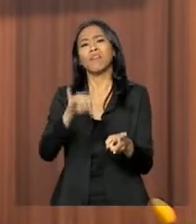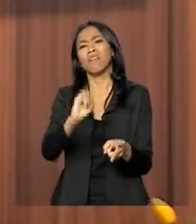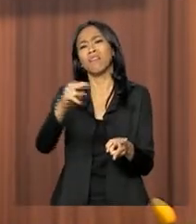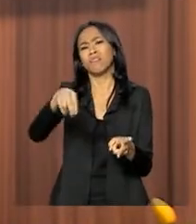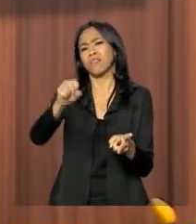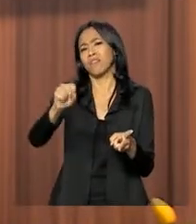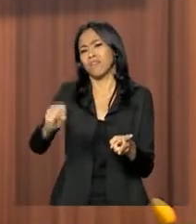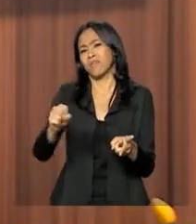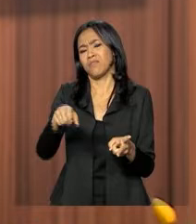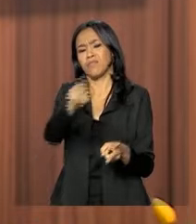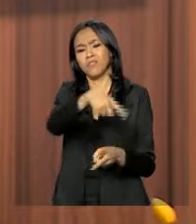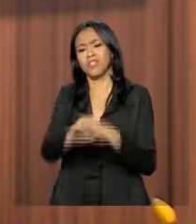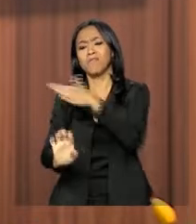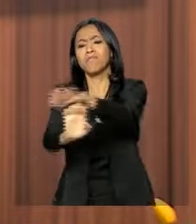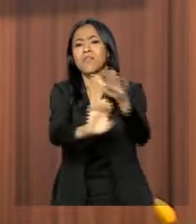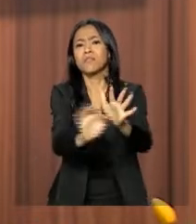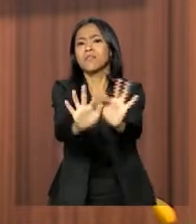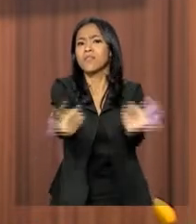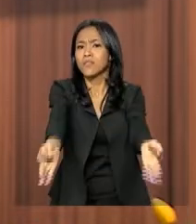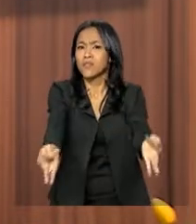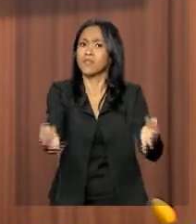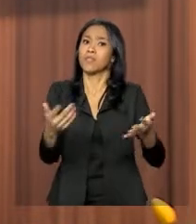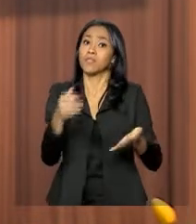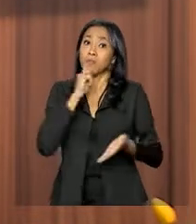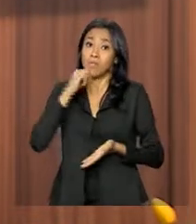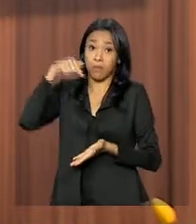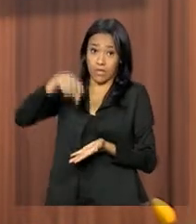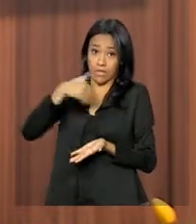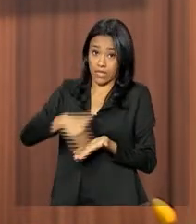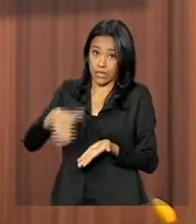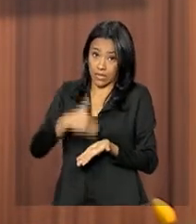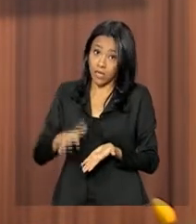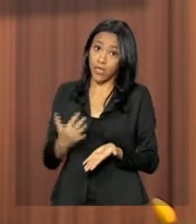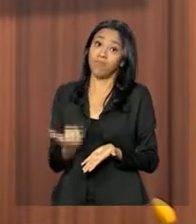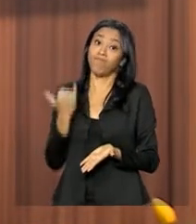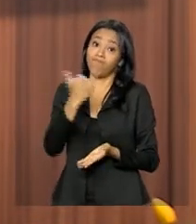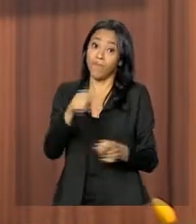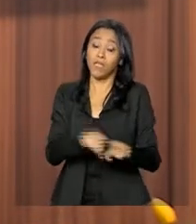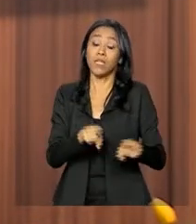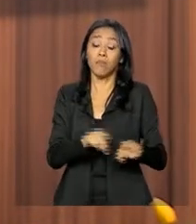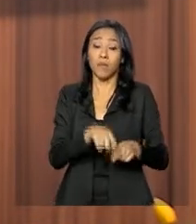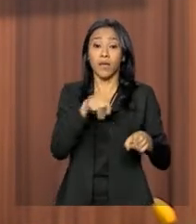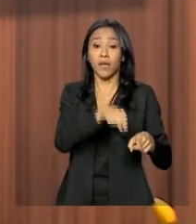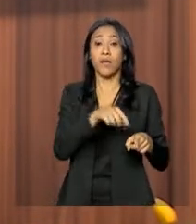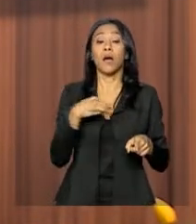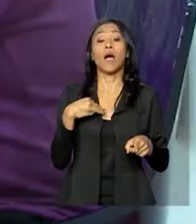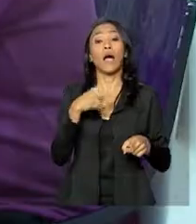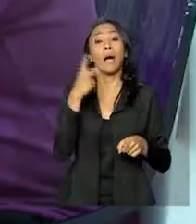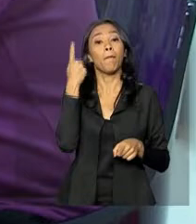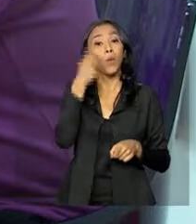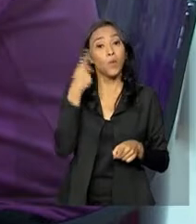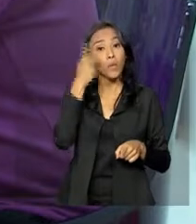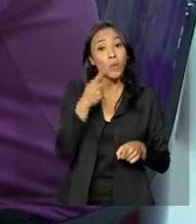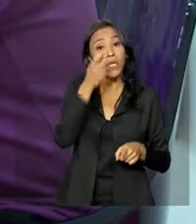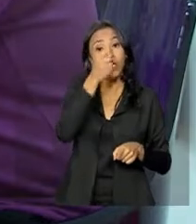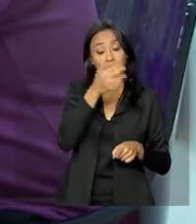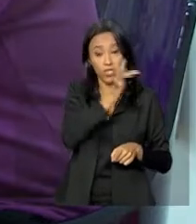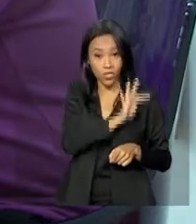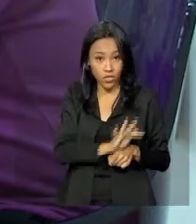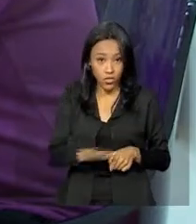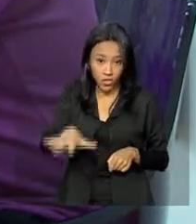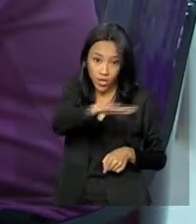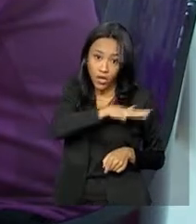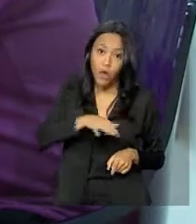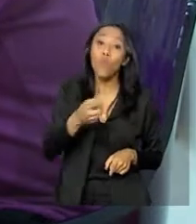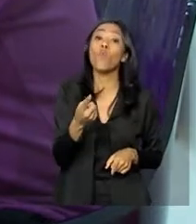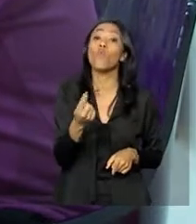pequenas empresas com a Secretaria da Receita Federal e com a Procuradoria-Geral da Fazenda Nacional. O valor das dívidas